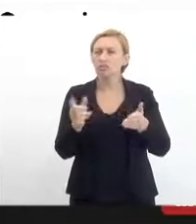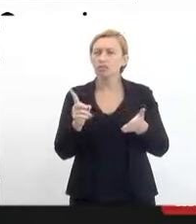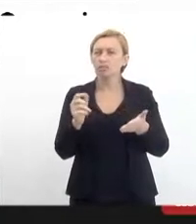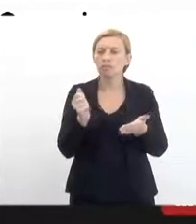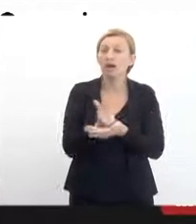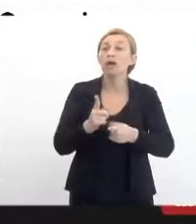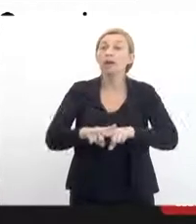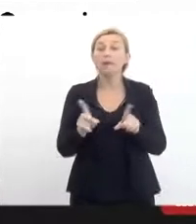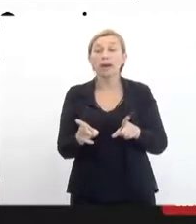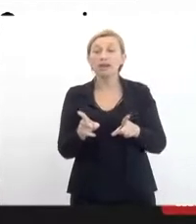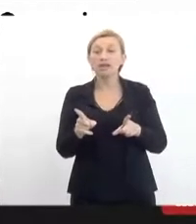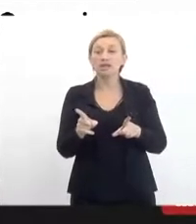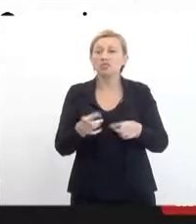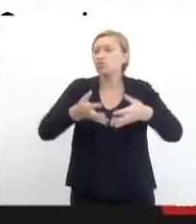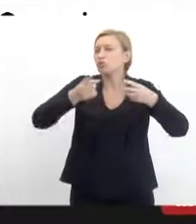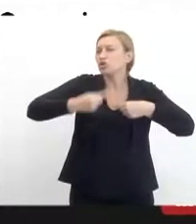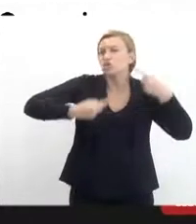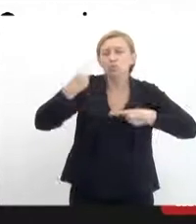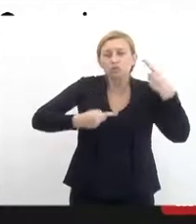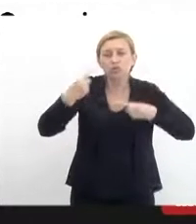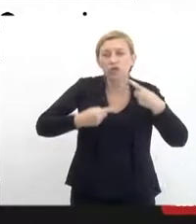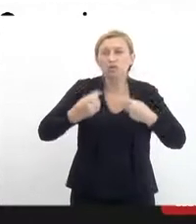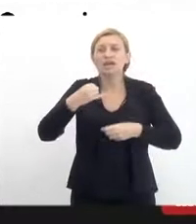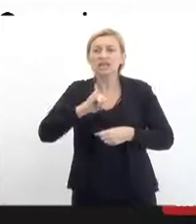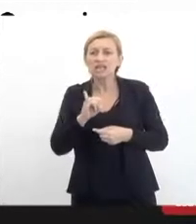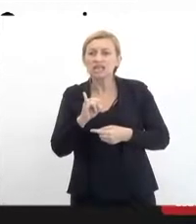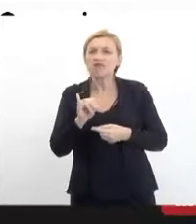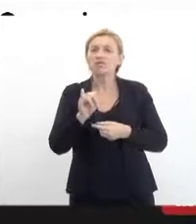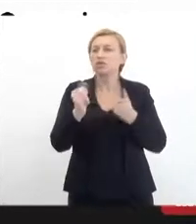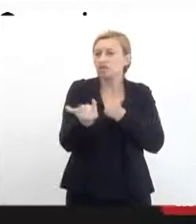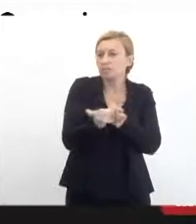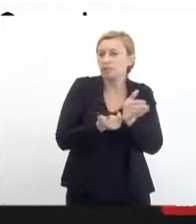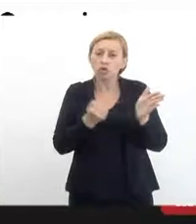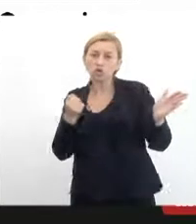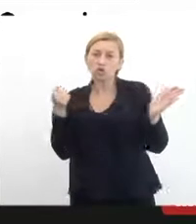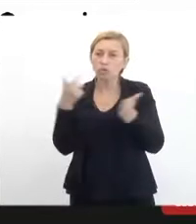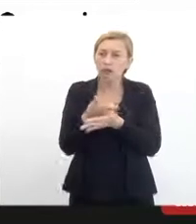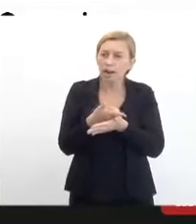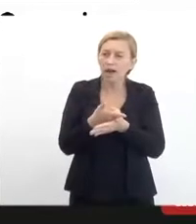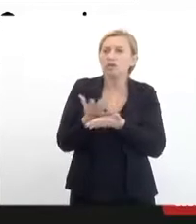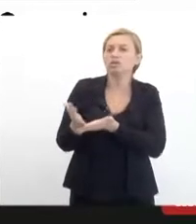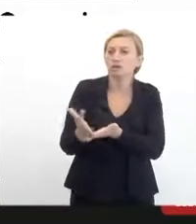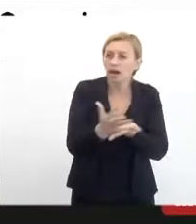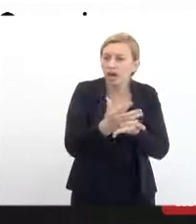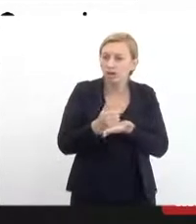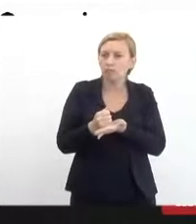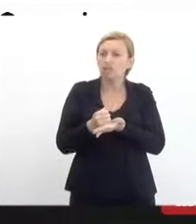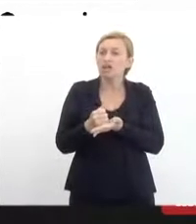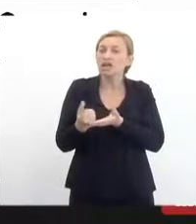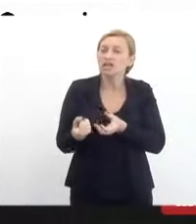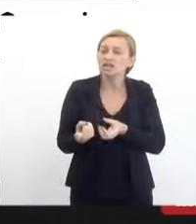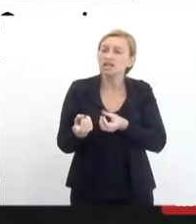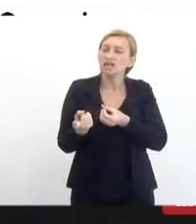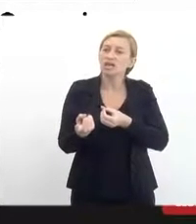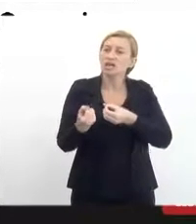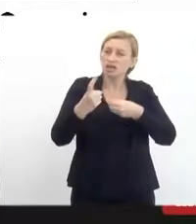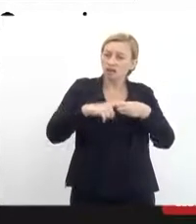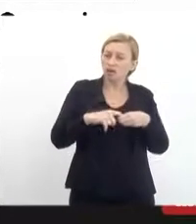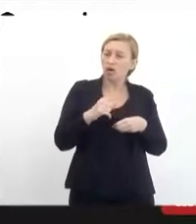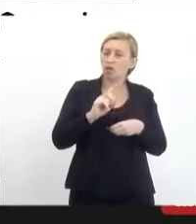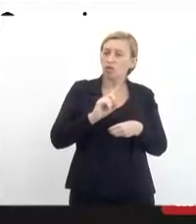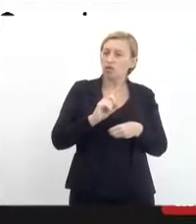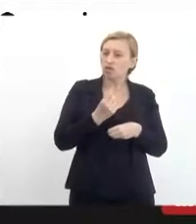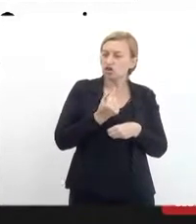ela acaba entrando numa discussão se esses impostos pagos são recuperáveis ou não, se os ICMS sobre